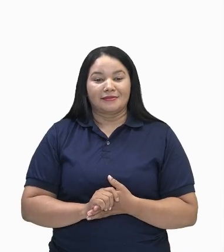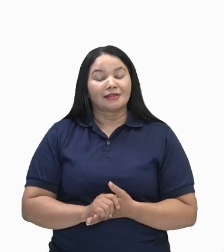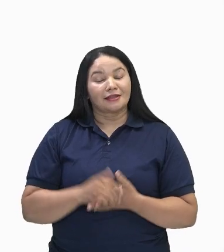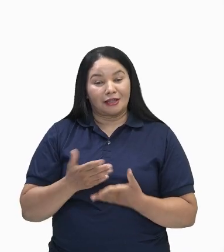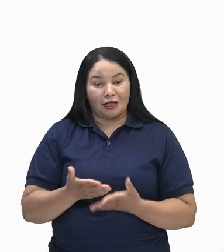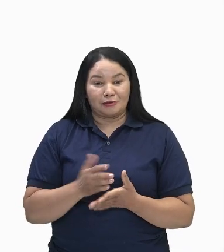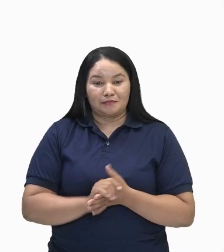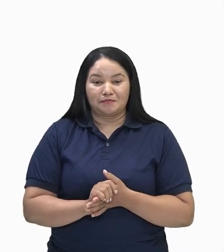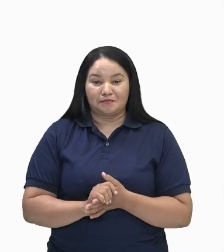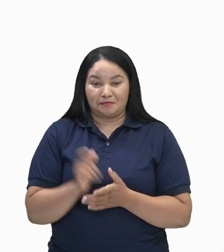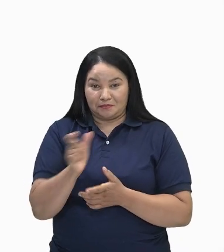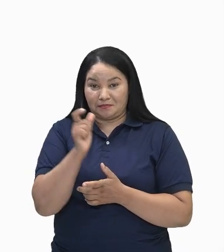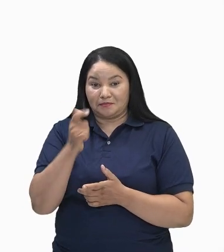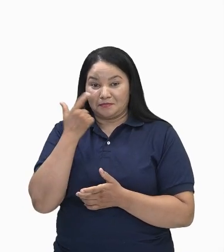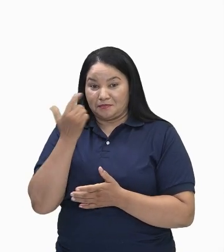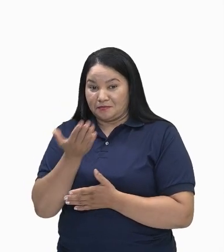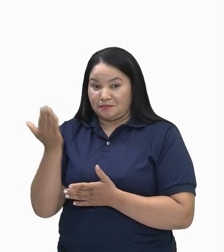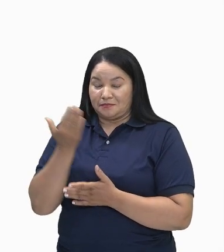Prezados,